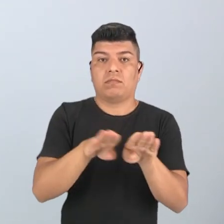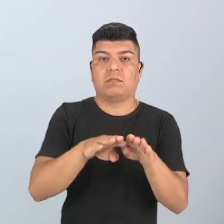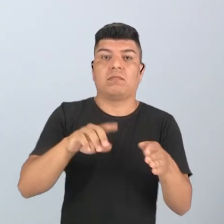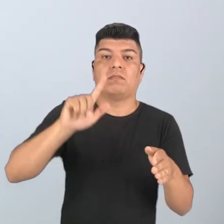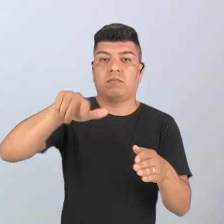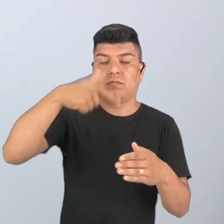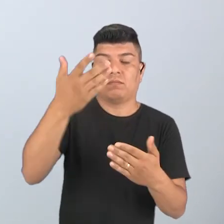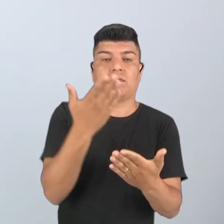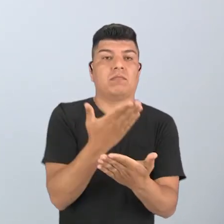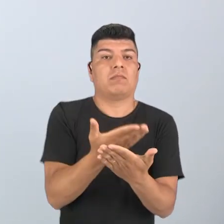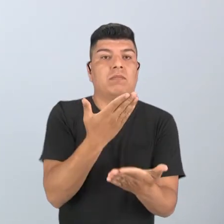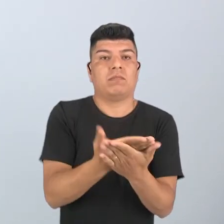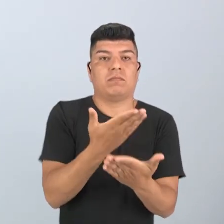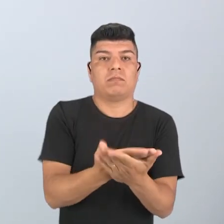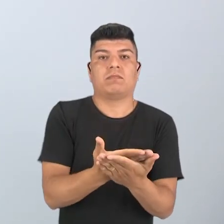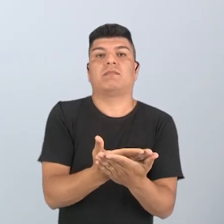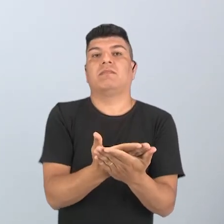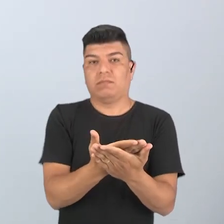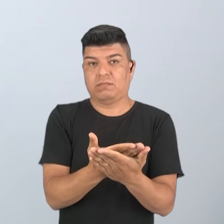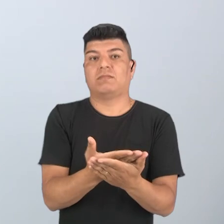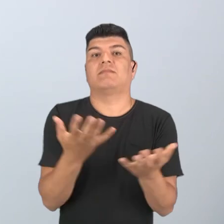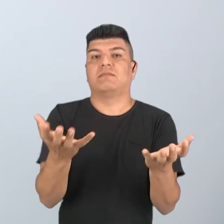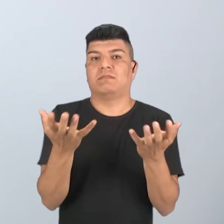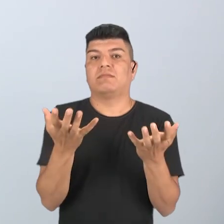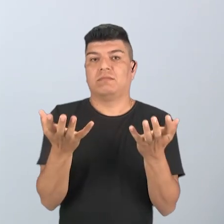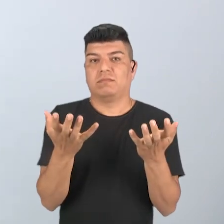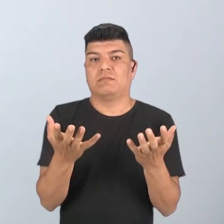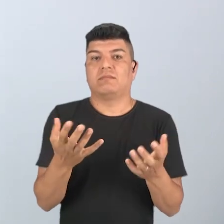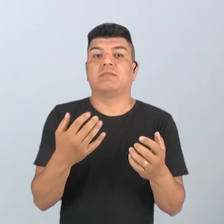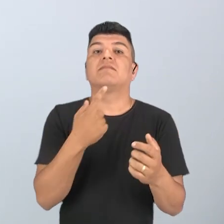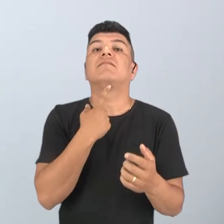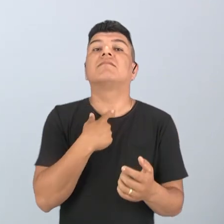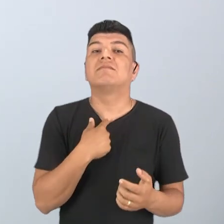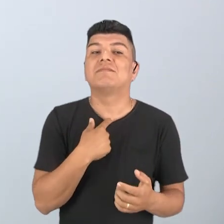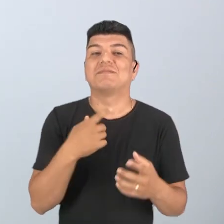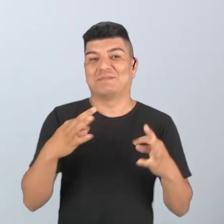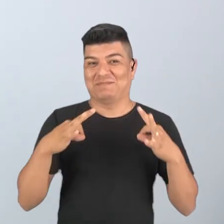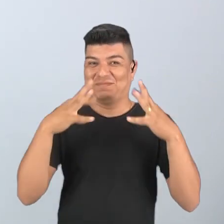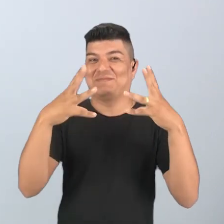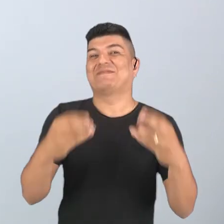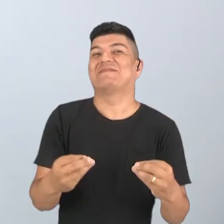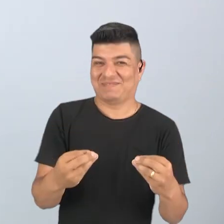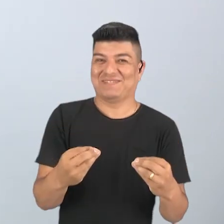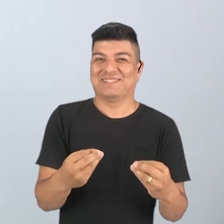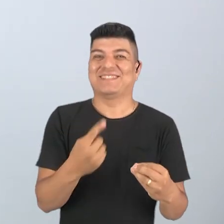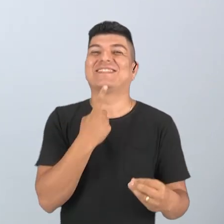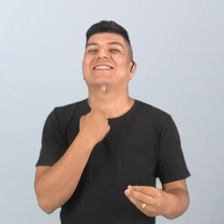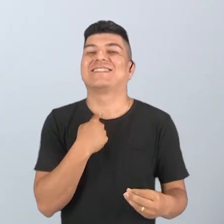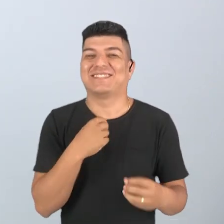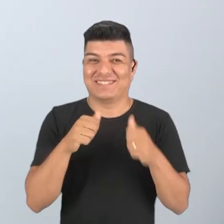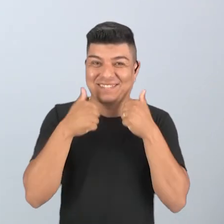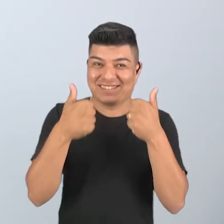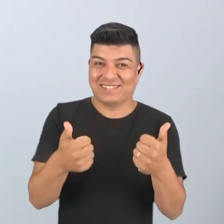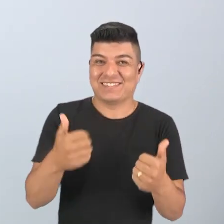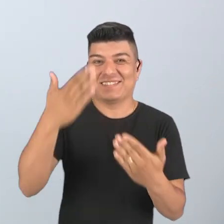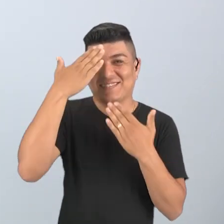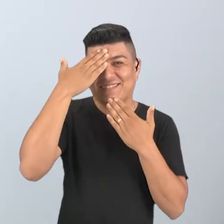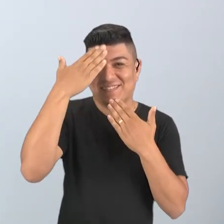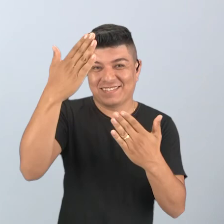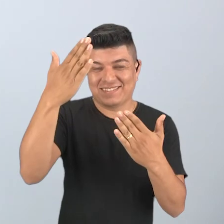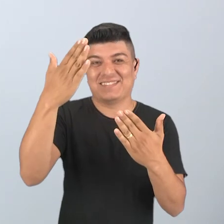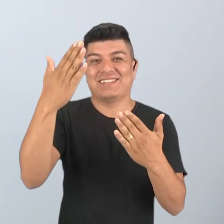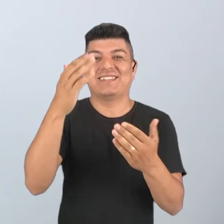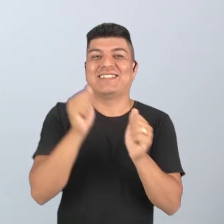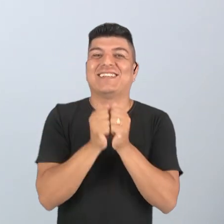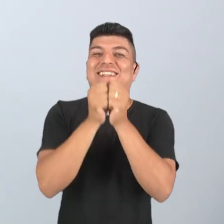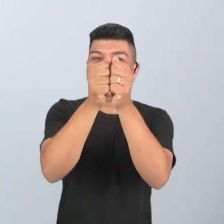outras aulas que você queira, que tenha interesse. E todas, é claro, são do seu interesse. Tá bom? Então, obrigada por estar